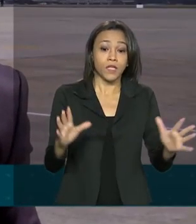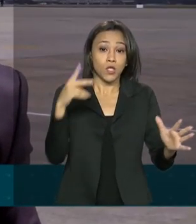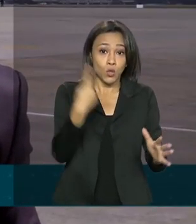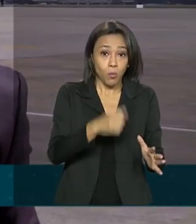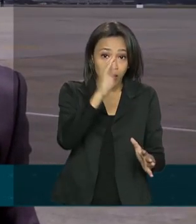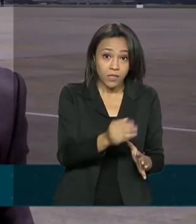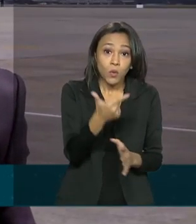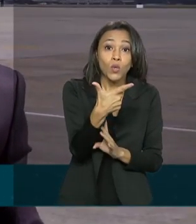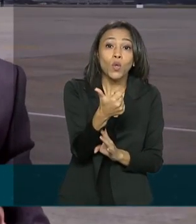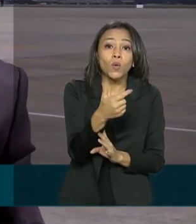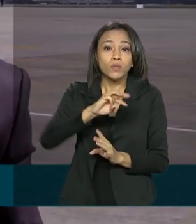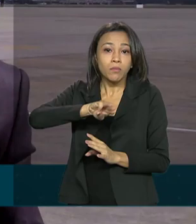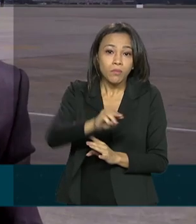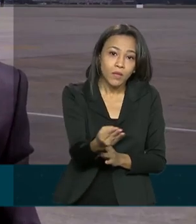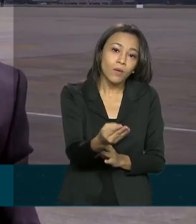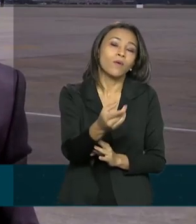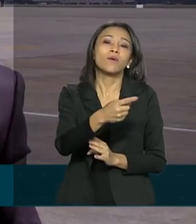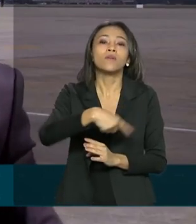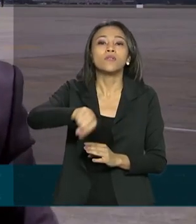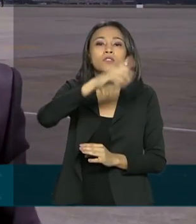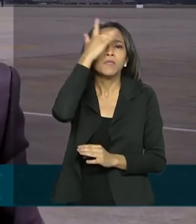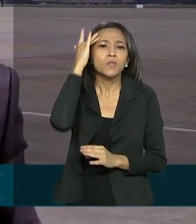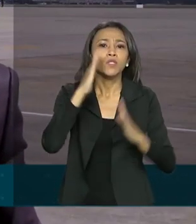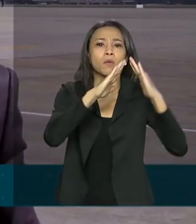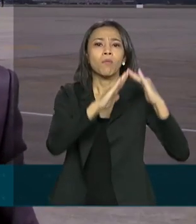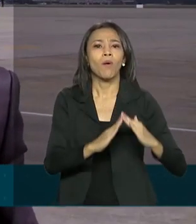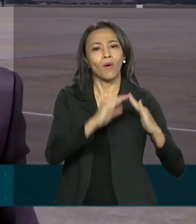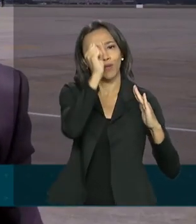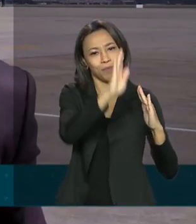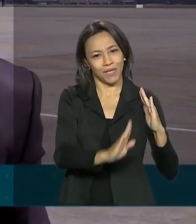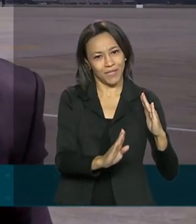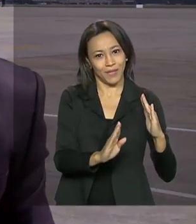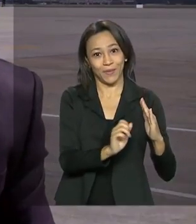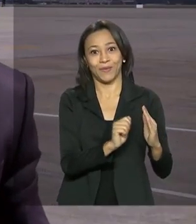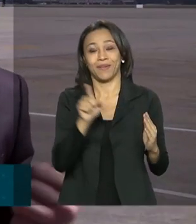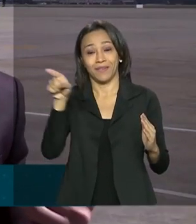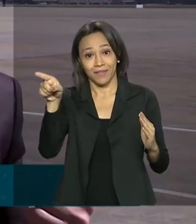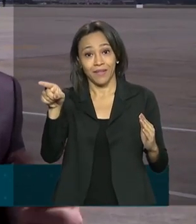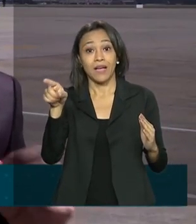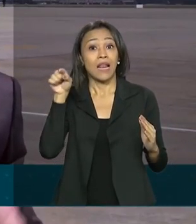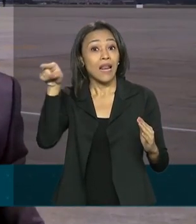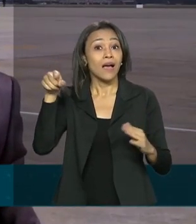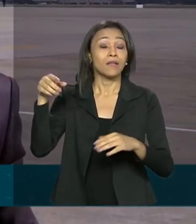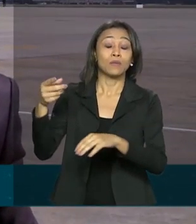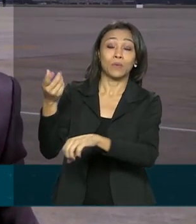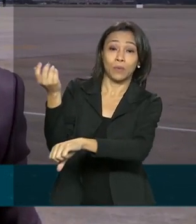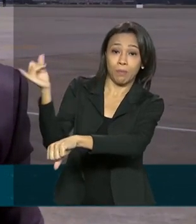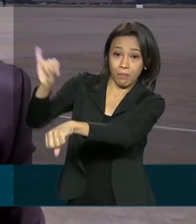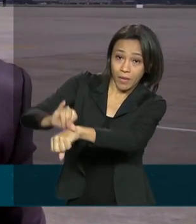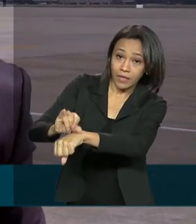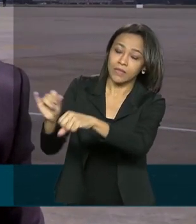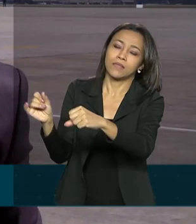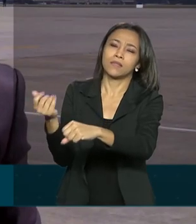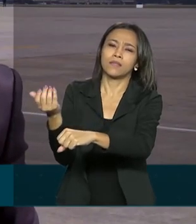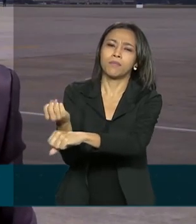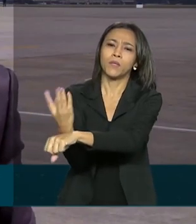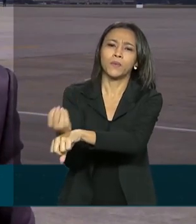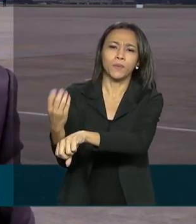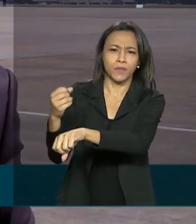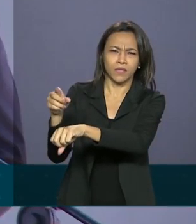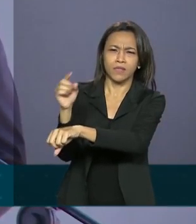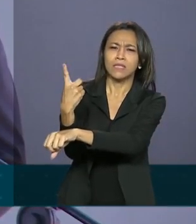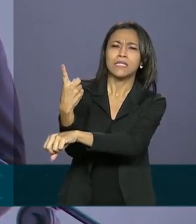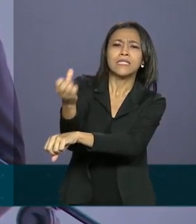milhões de pessoas, número maior inclusive que a população do Líbano. Por lá, vivem cerca de 16 mil